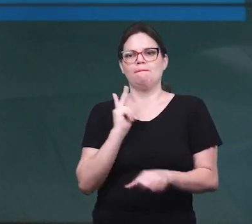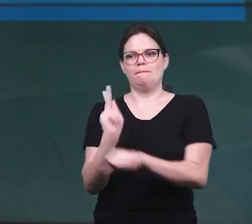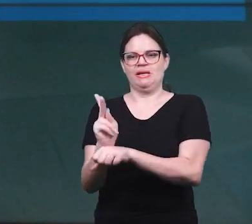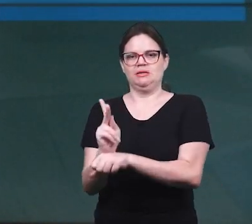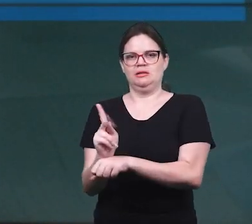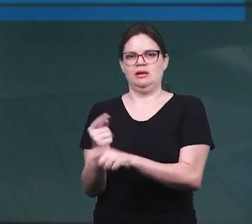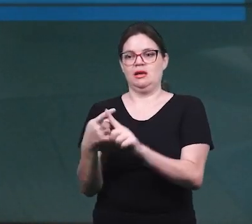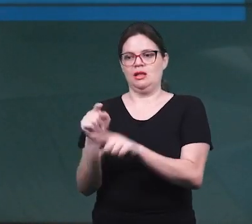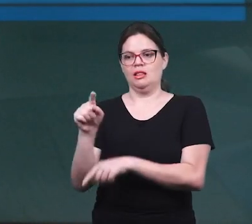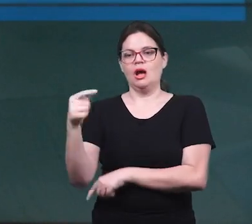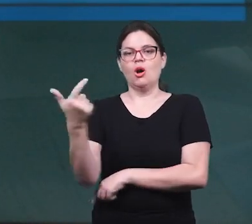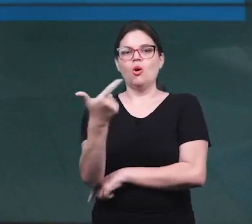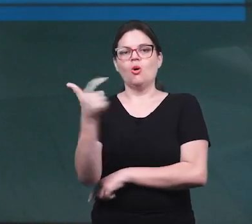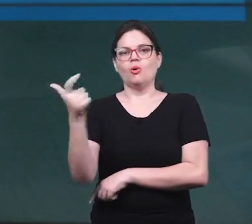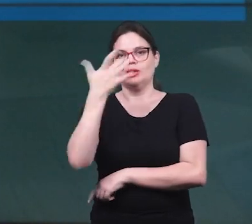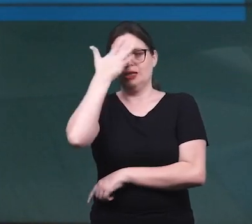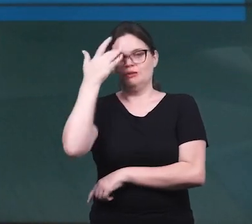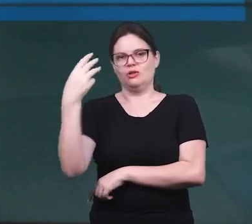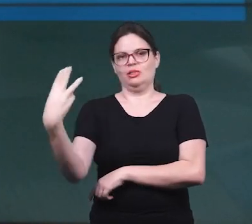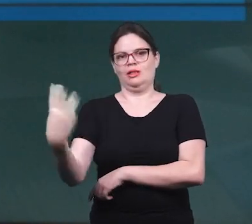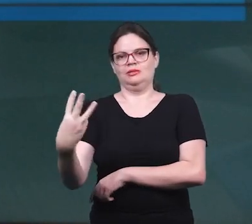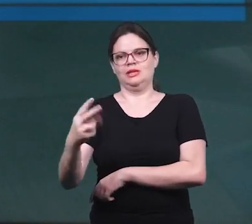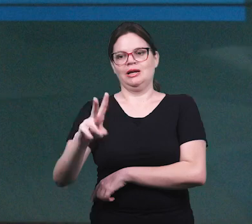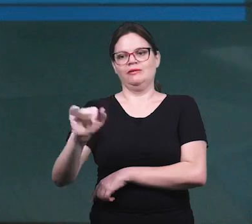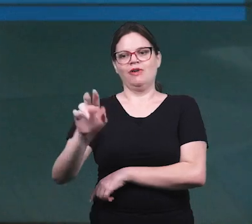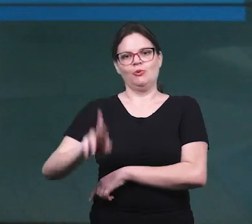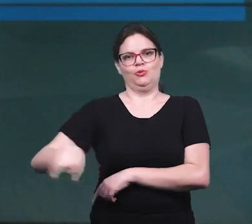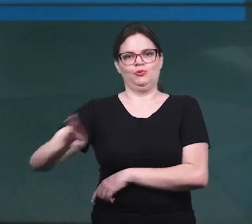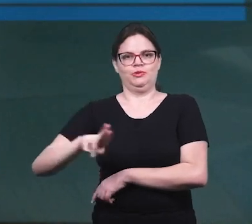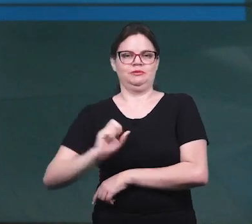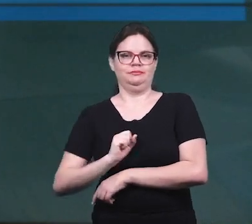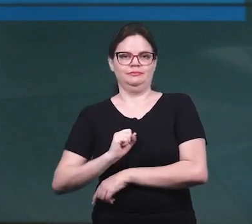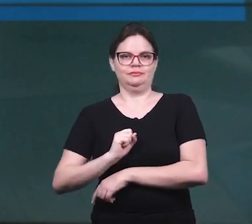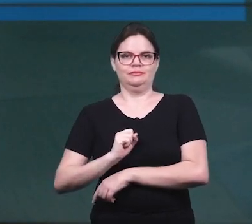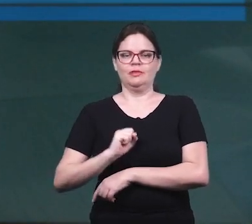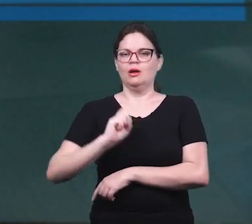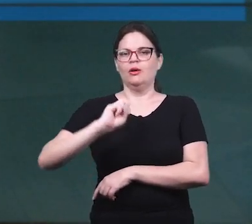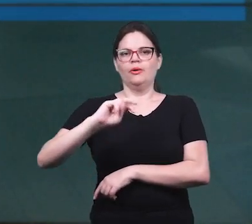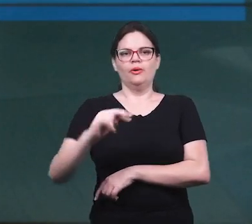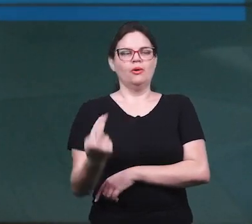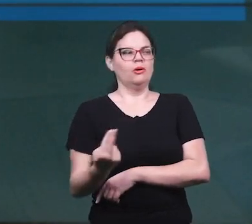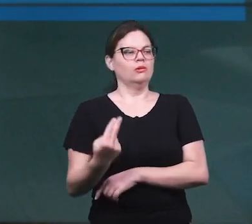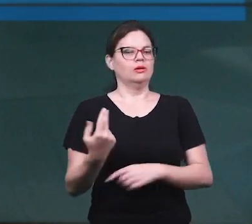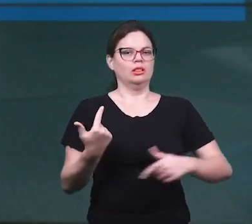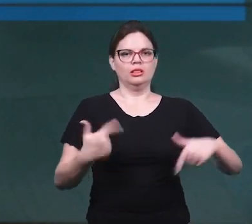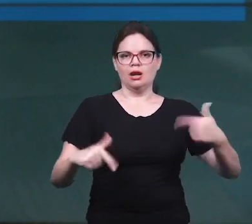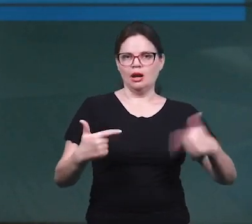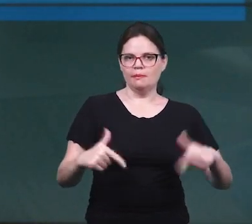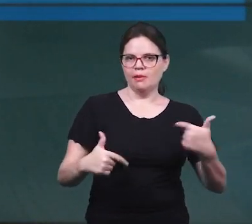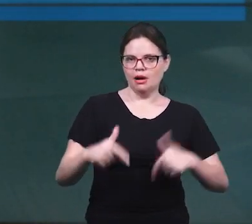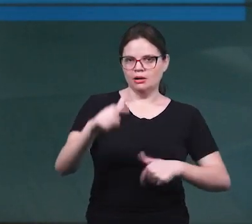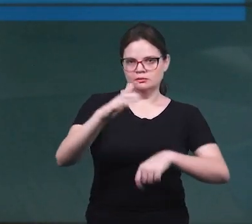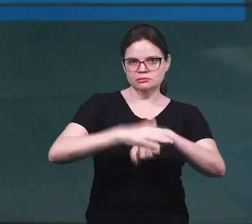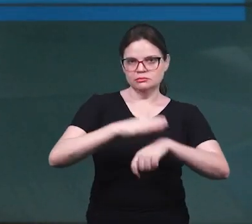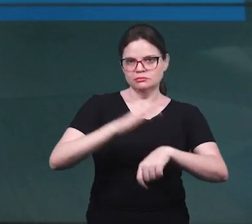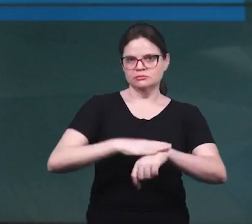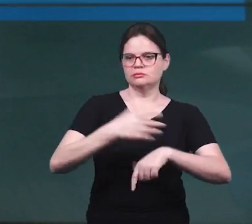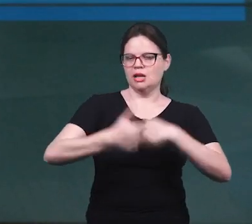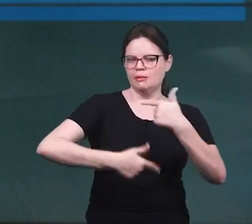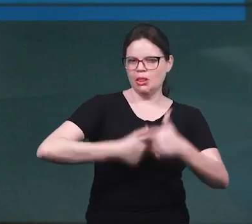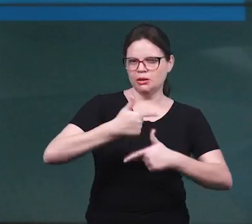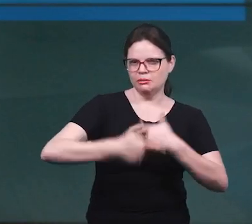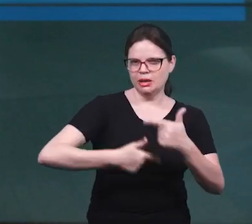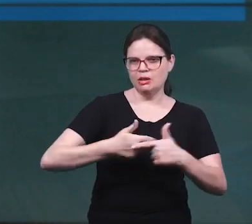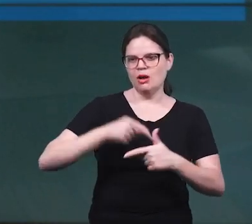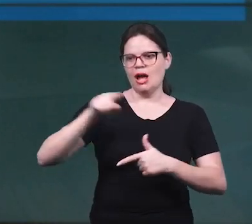você vendeu e ainda não recebeu, um serviço que você prestou para alguém, para